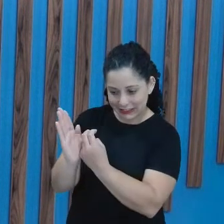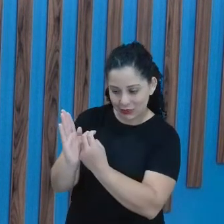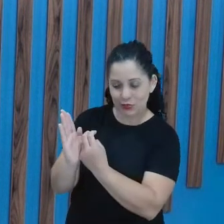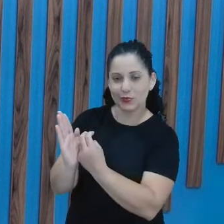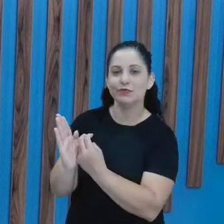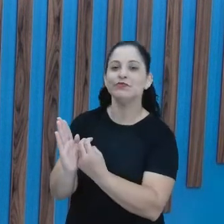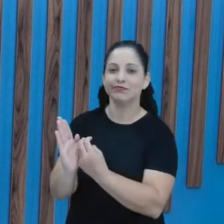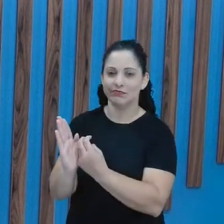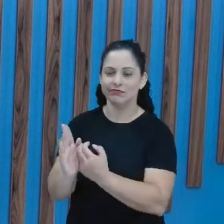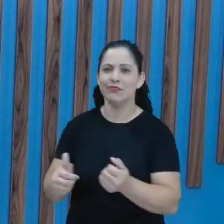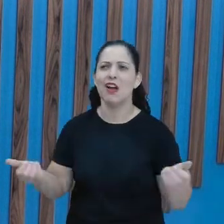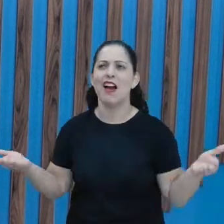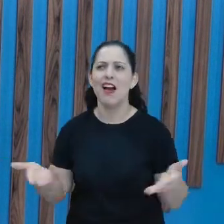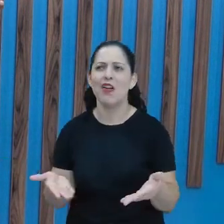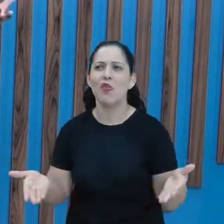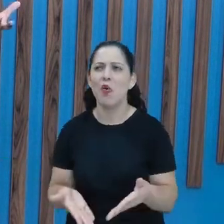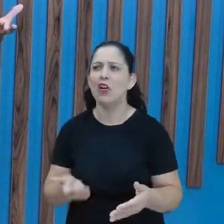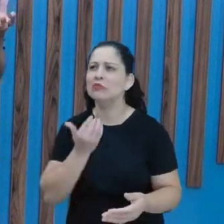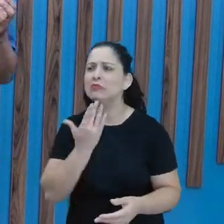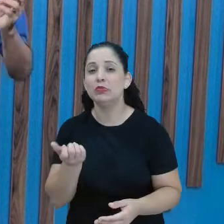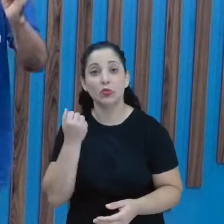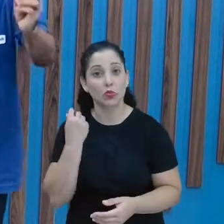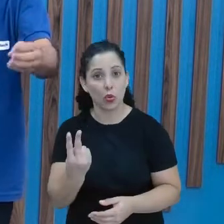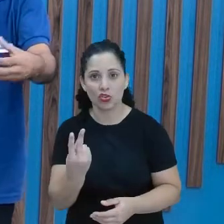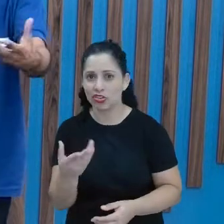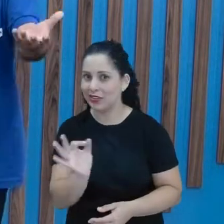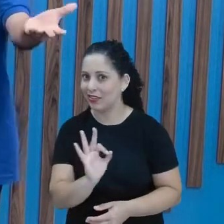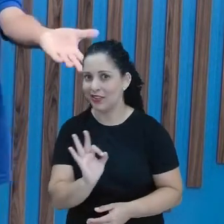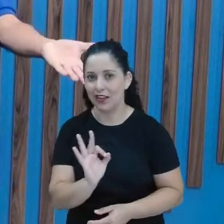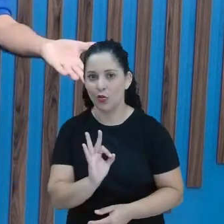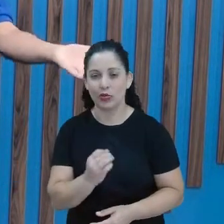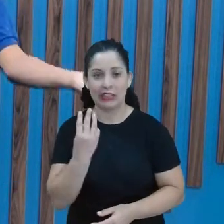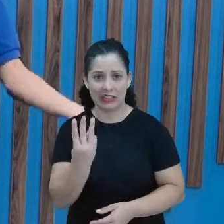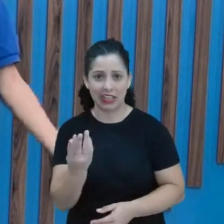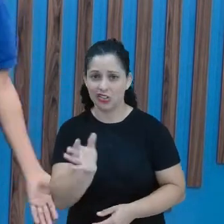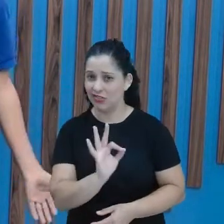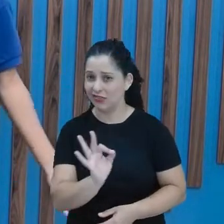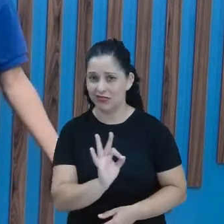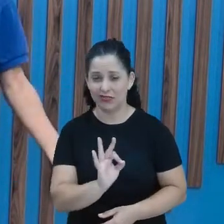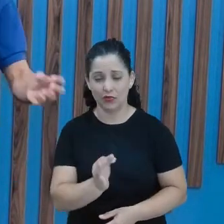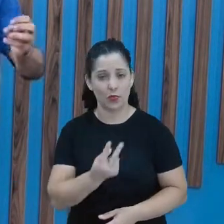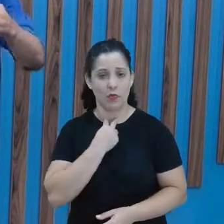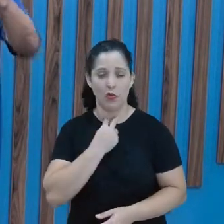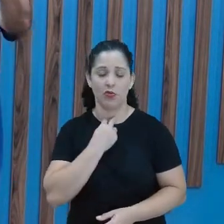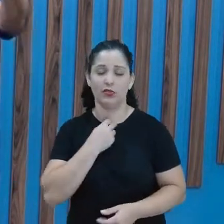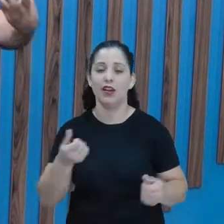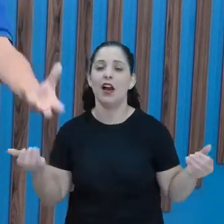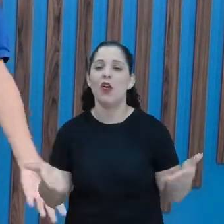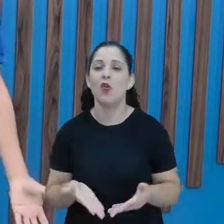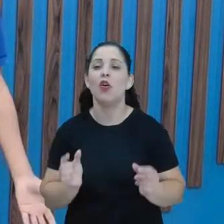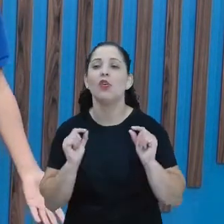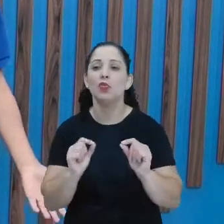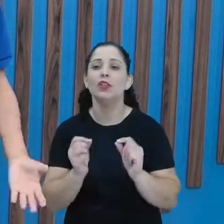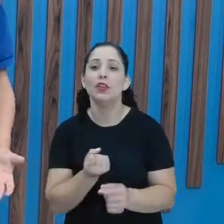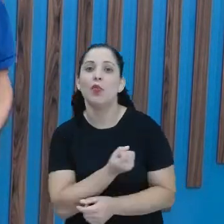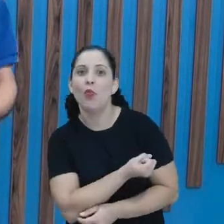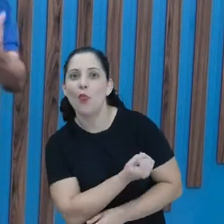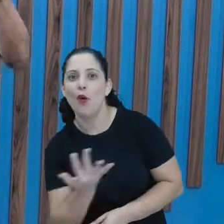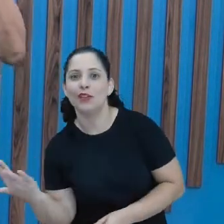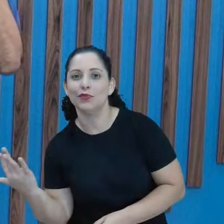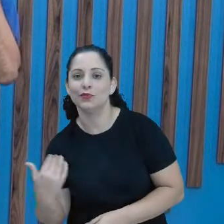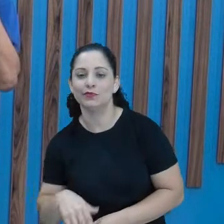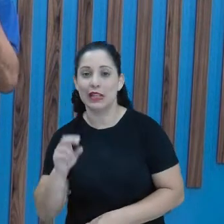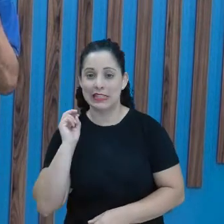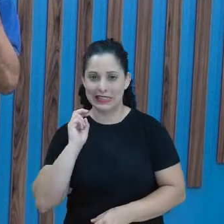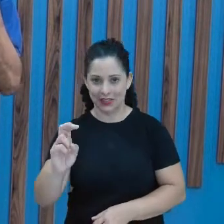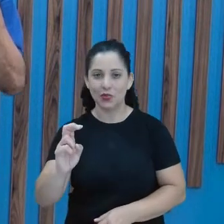repete. Ricardinho, não dá mais por dois e não dá por três também, que é o próximo primo. Eu vou dividir por quanto agora? Vou dividir por